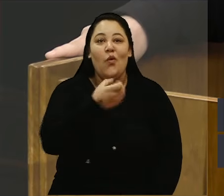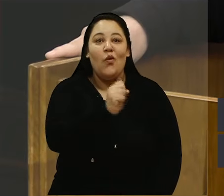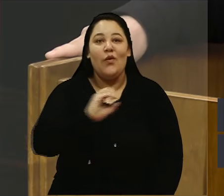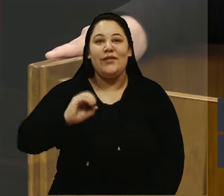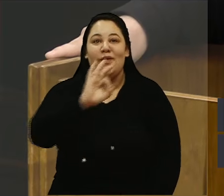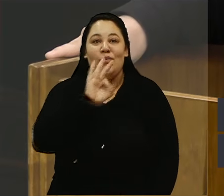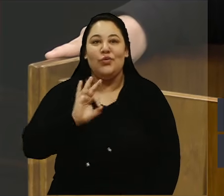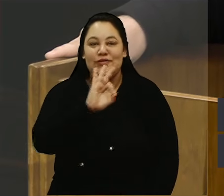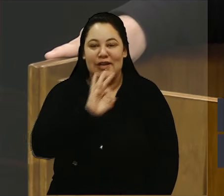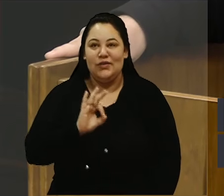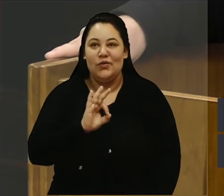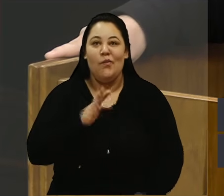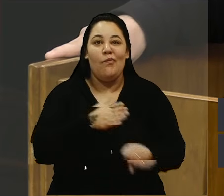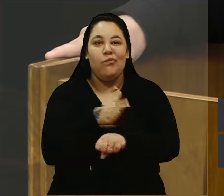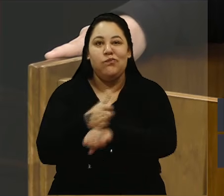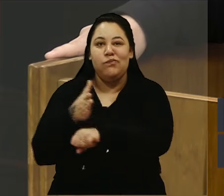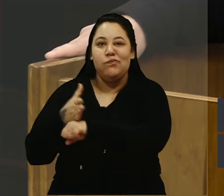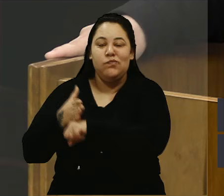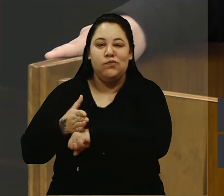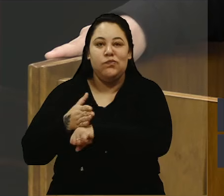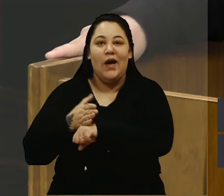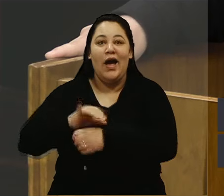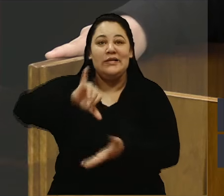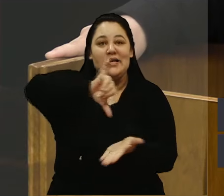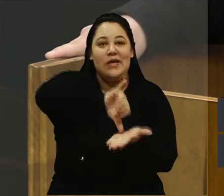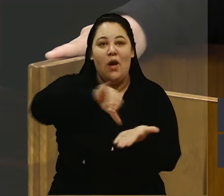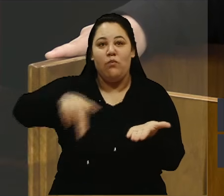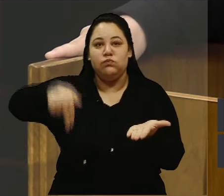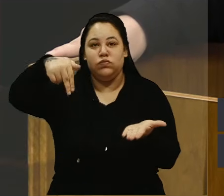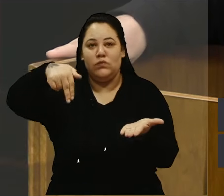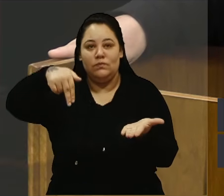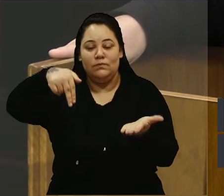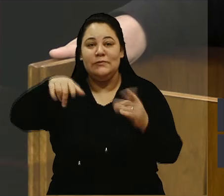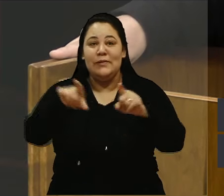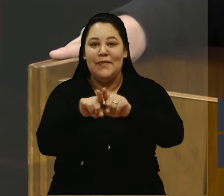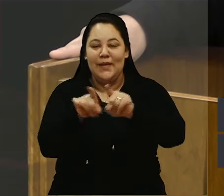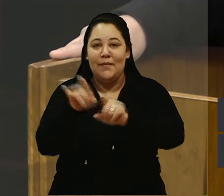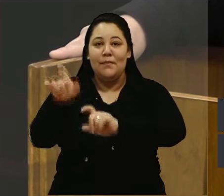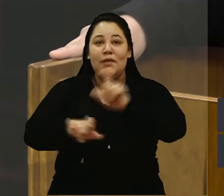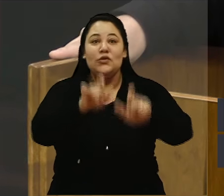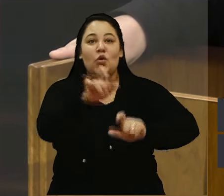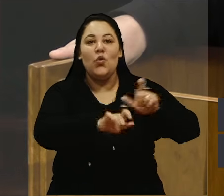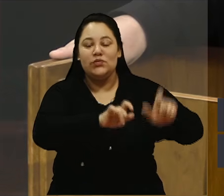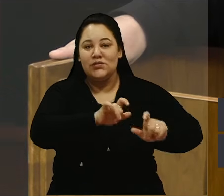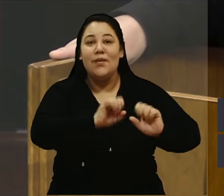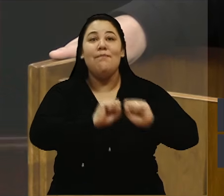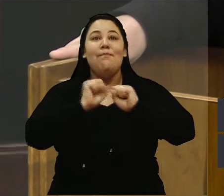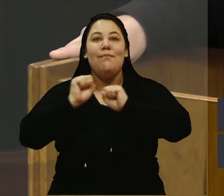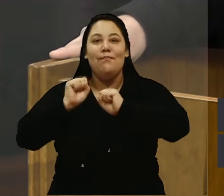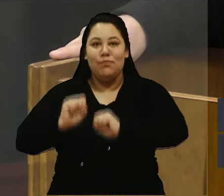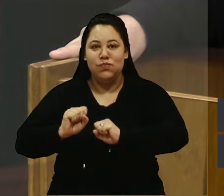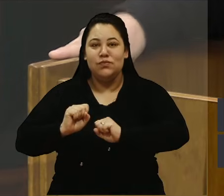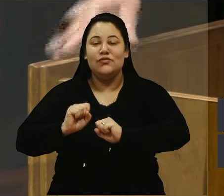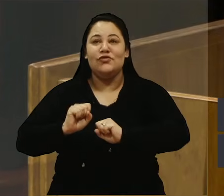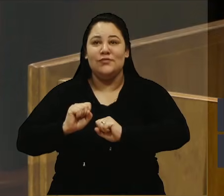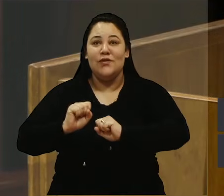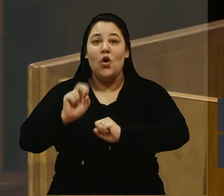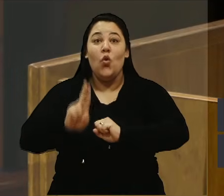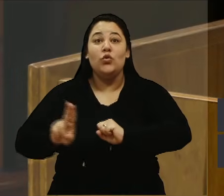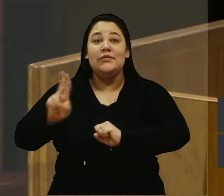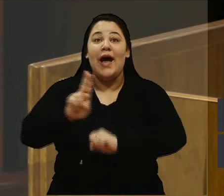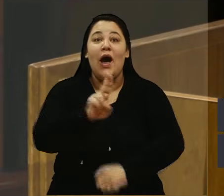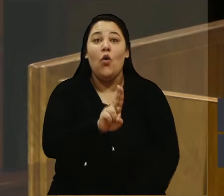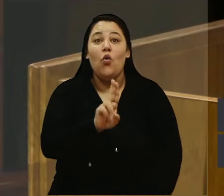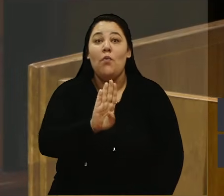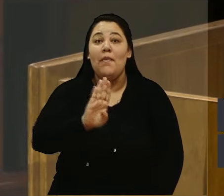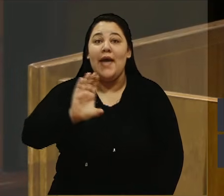hoje, tanto a Central e tanto a Zona Norte, de pessoas que poderiam e deveriam ocupar as UBSs lá nos